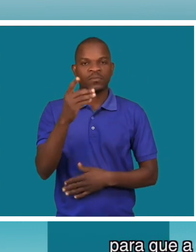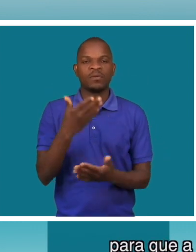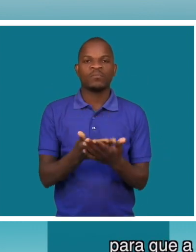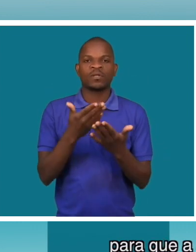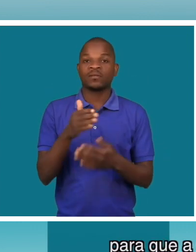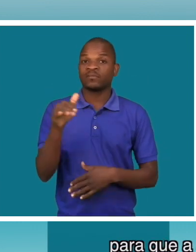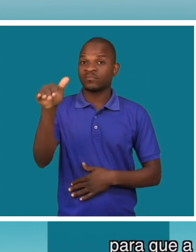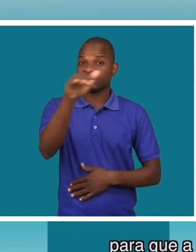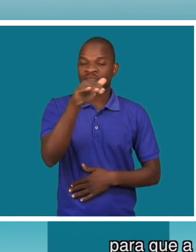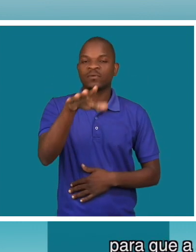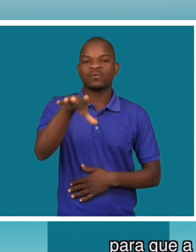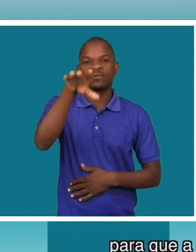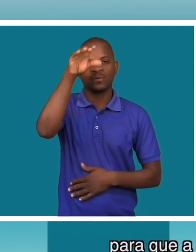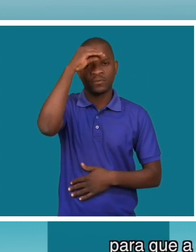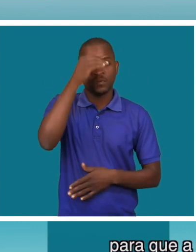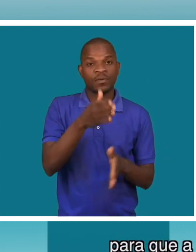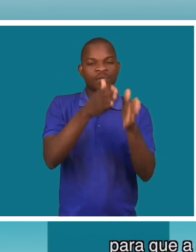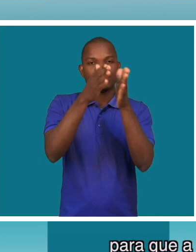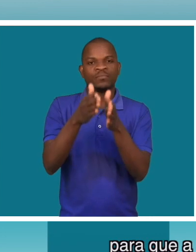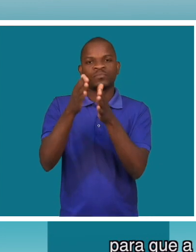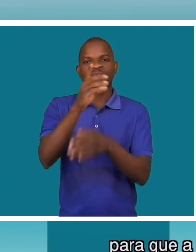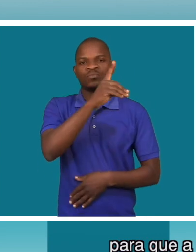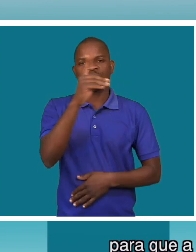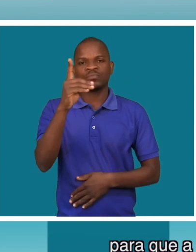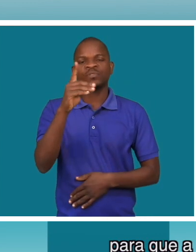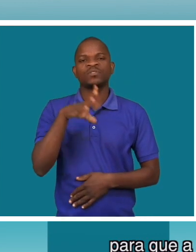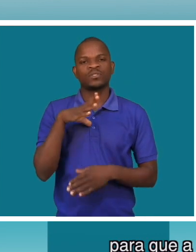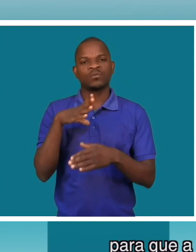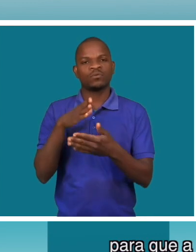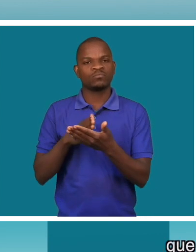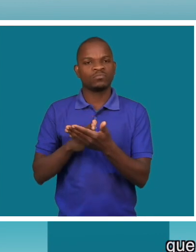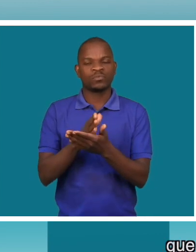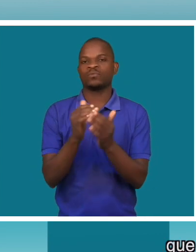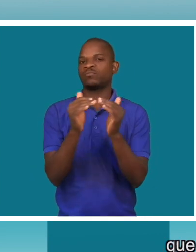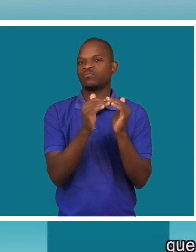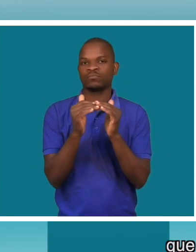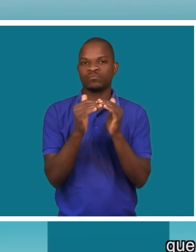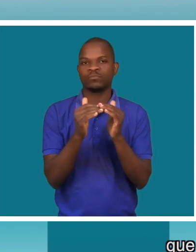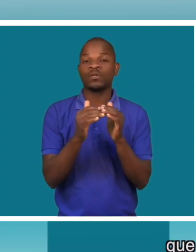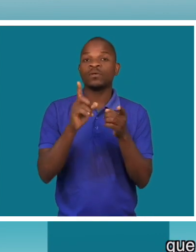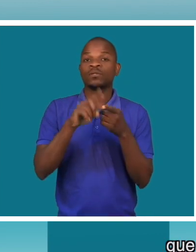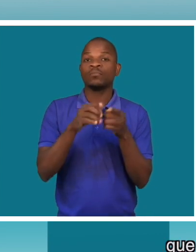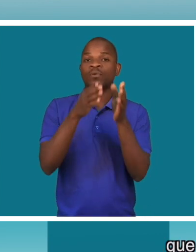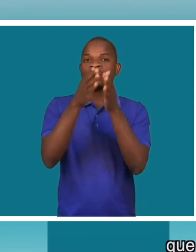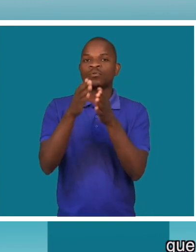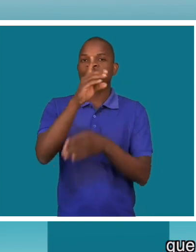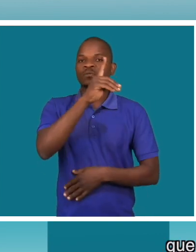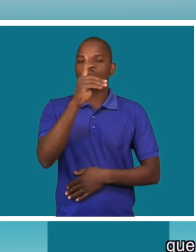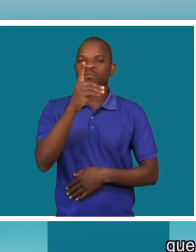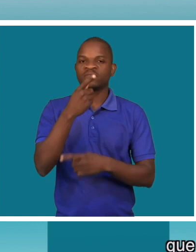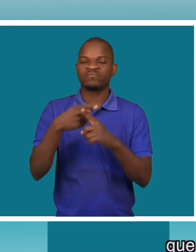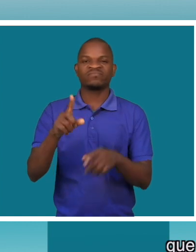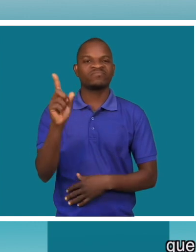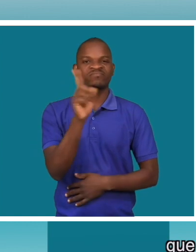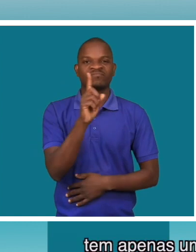que possa permitir que a sociedade compreenda que as pessoas com deficiência têm os mesmos direitos que qualquer outra pessoa. Que a pessoa com deficiência não